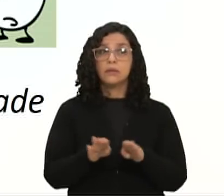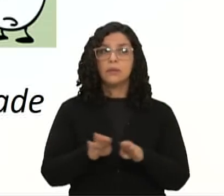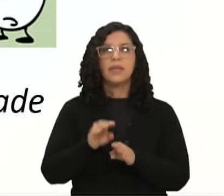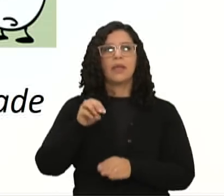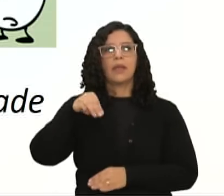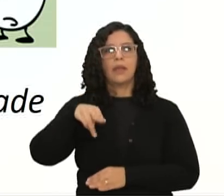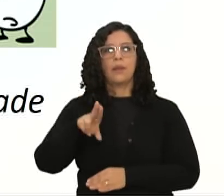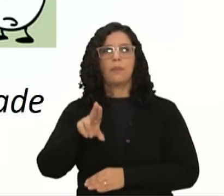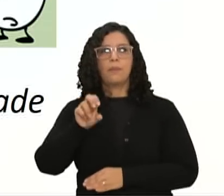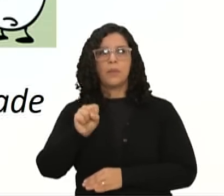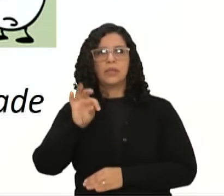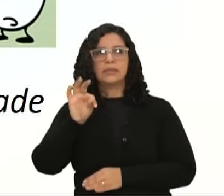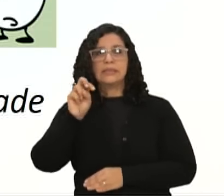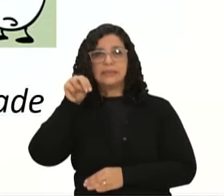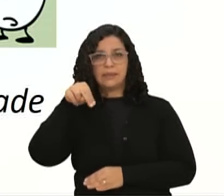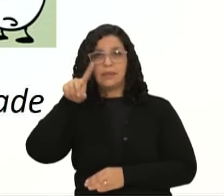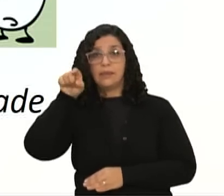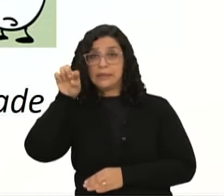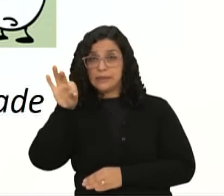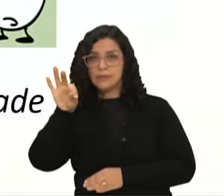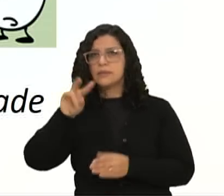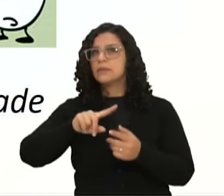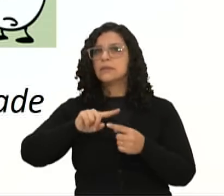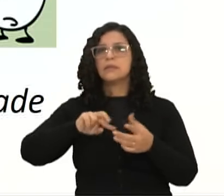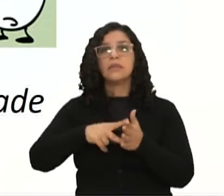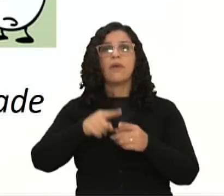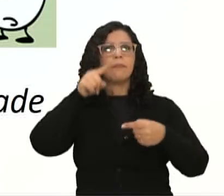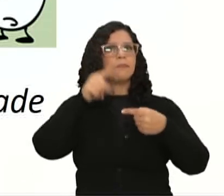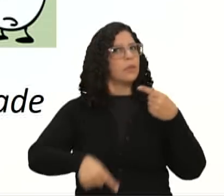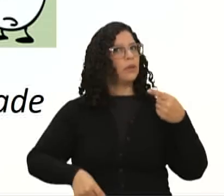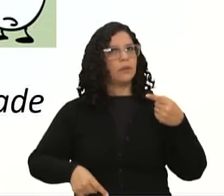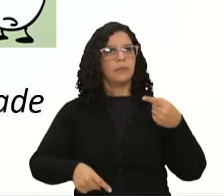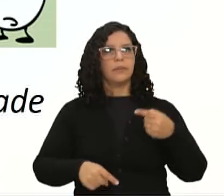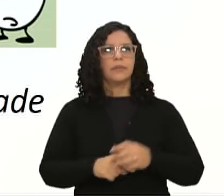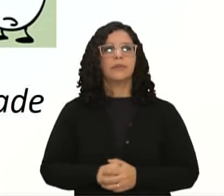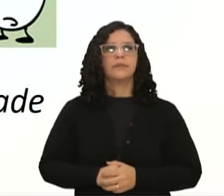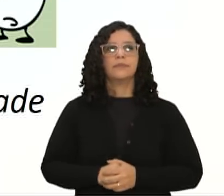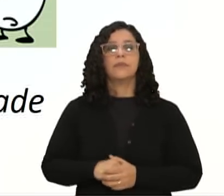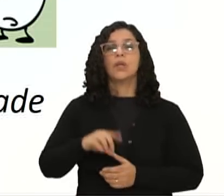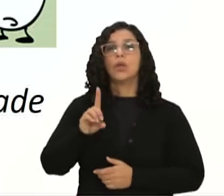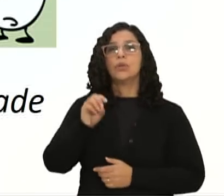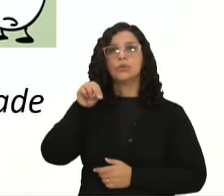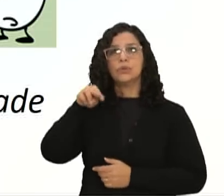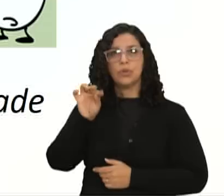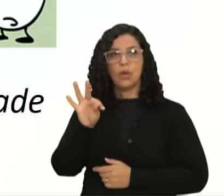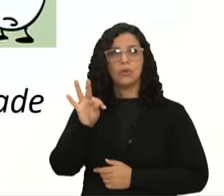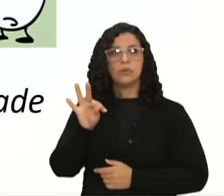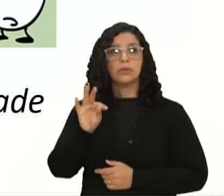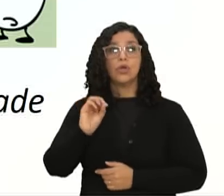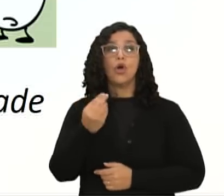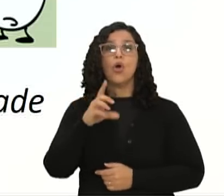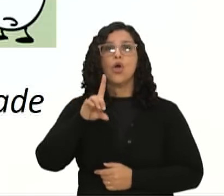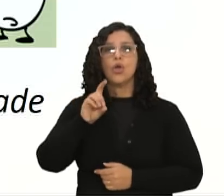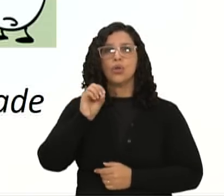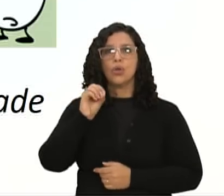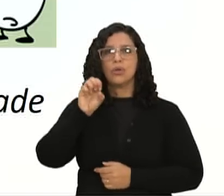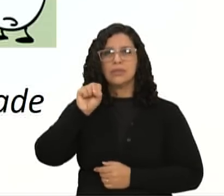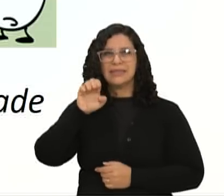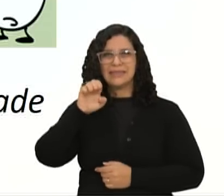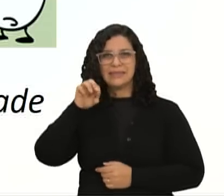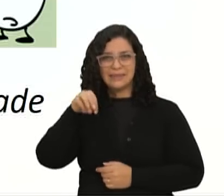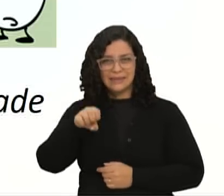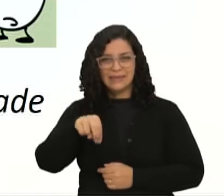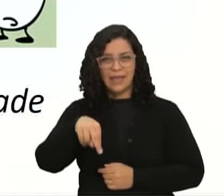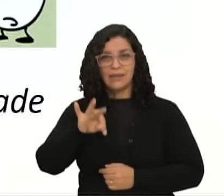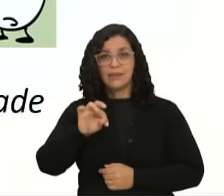Mustn't nós usamos para proibição, algo que é proibido. E don't ou doesn't have to, por que